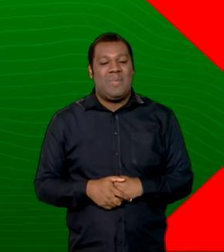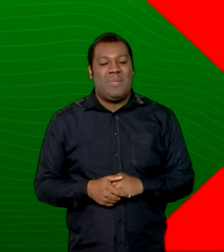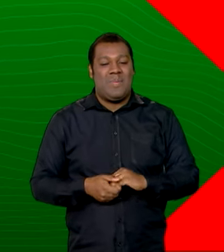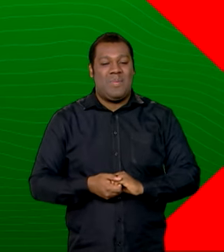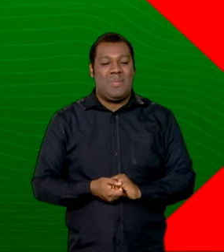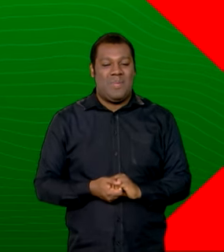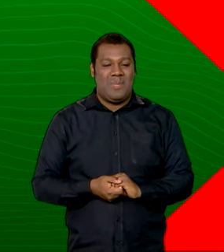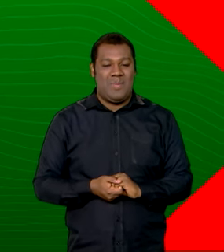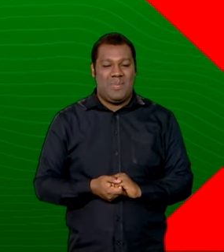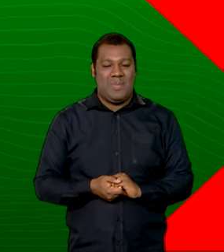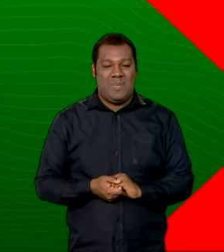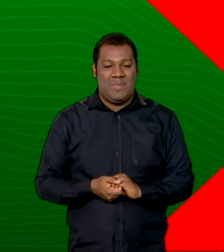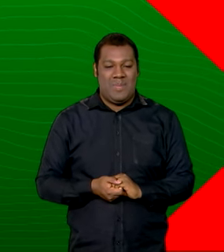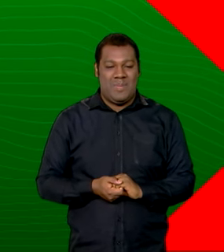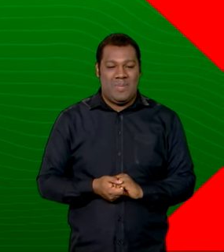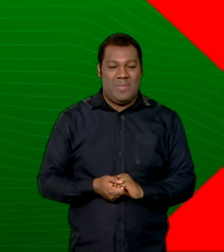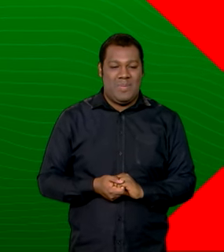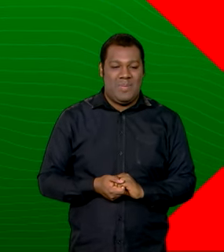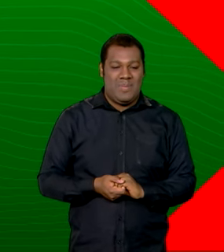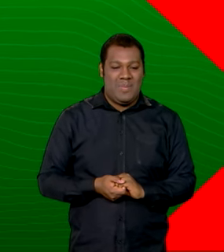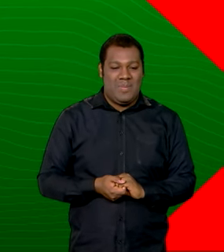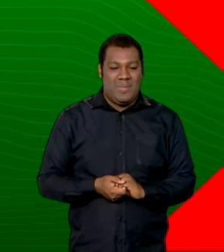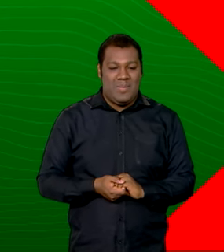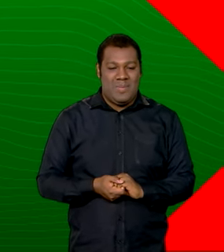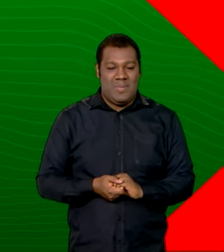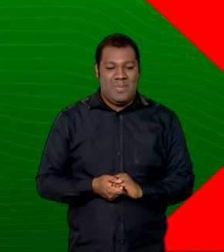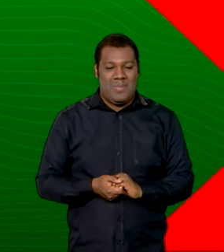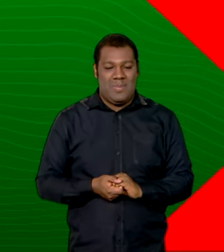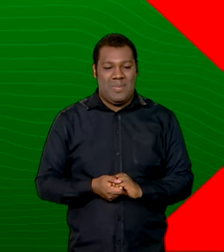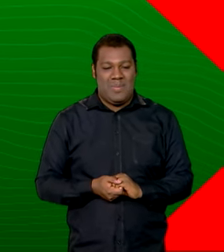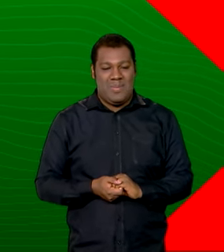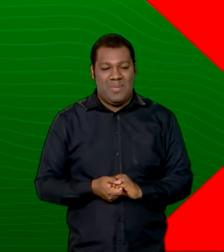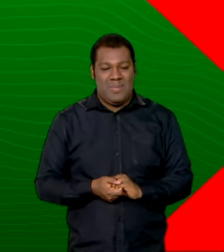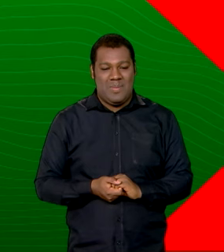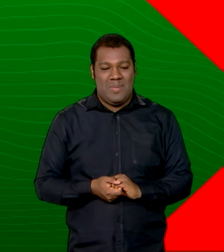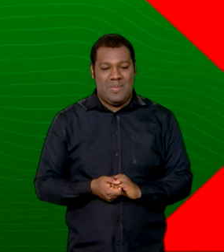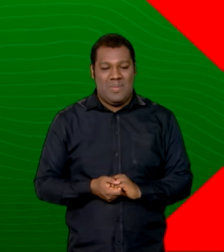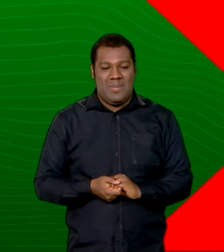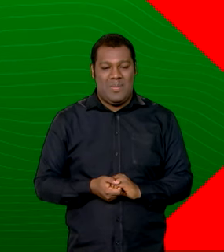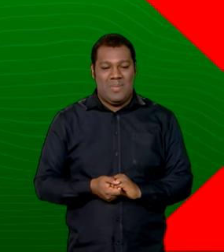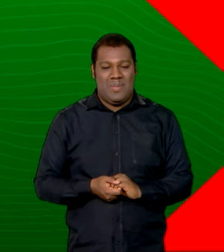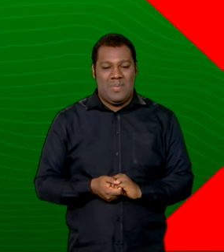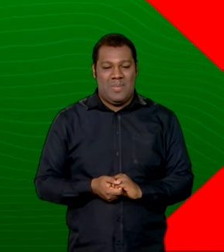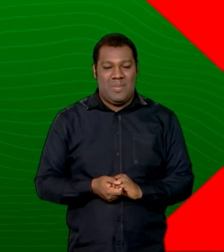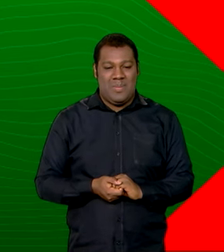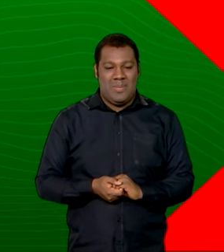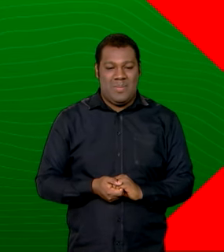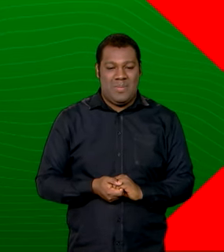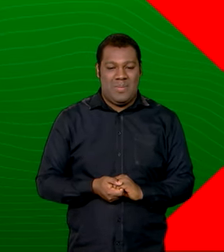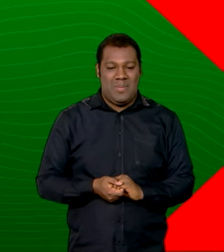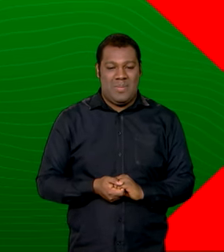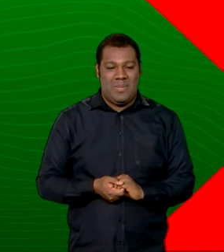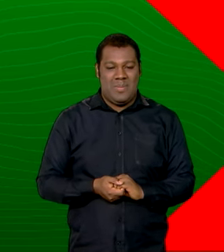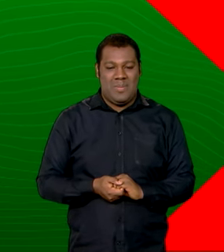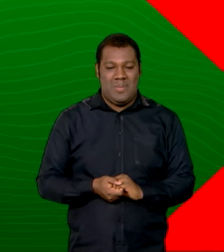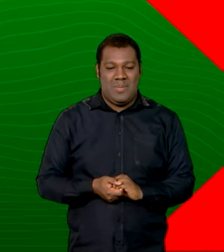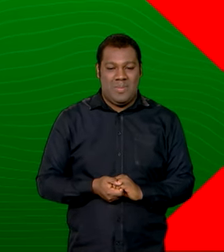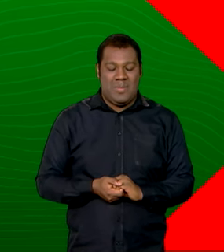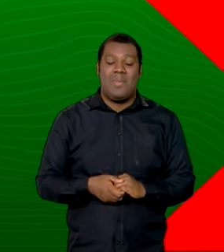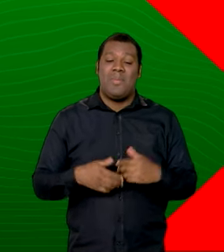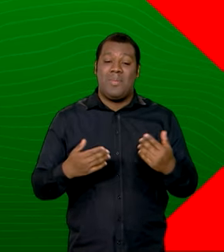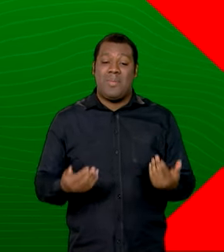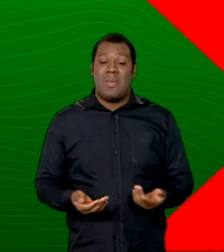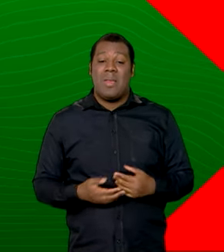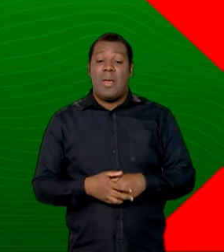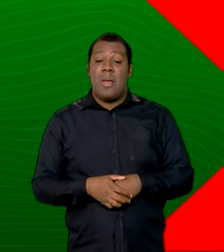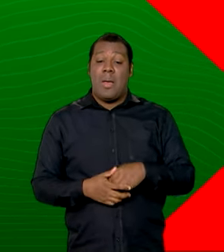mesmo minhas amigas né Janete Silva e Janete Carvalho aí eu me confundi aqui é E todas duas nós nós somos área da comunicação